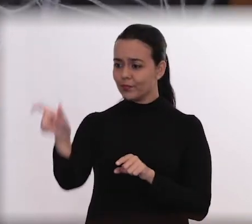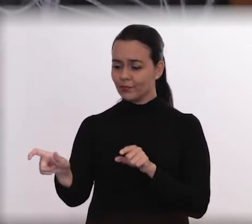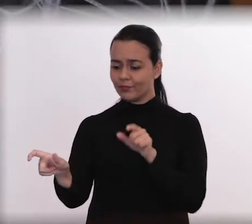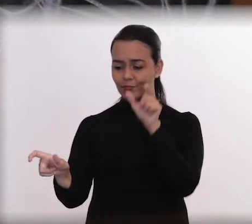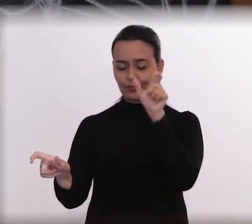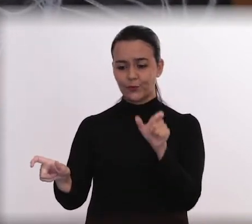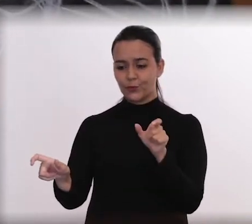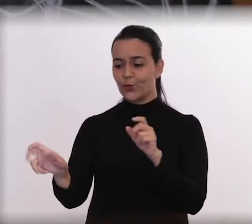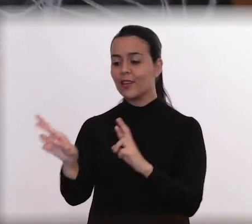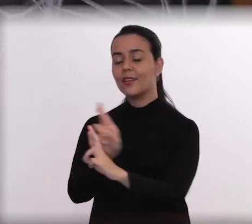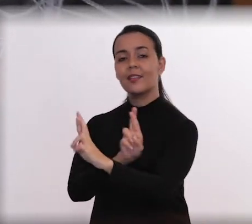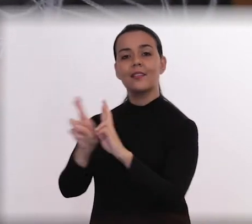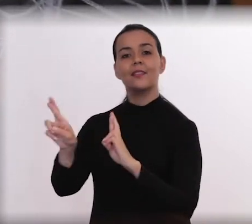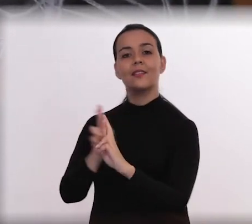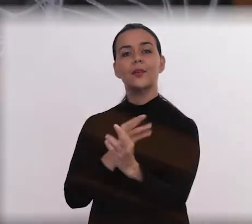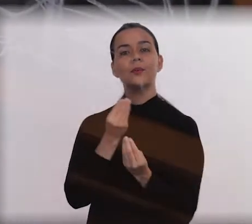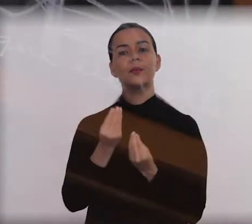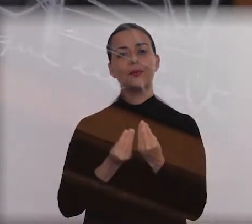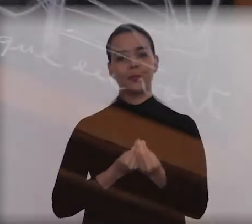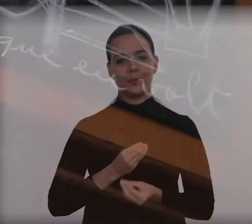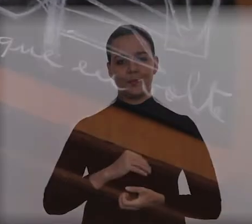humanos, né?